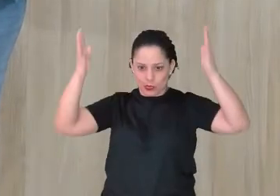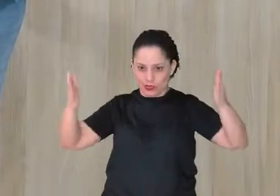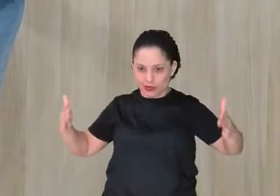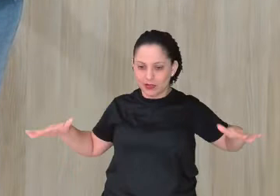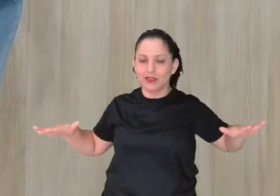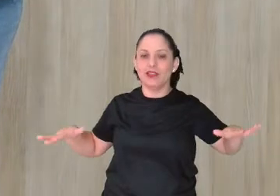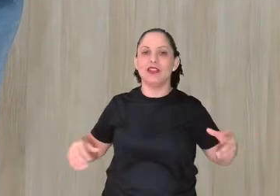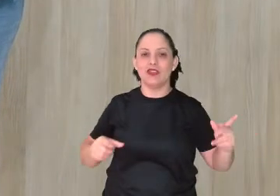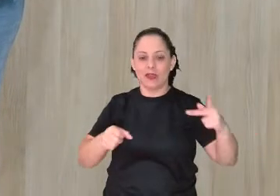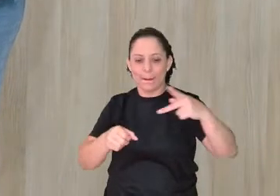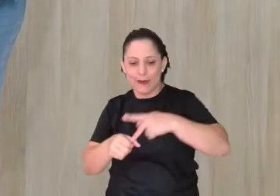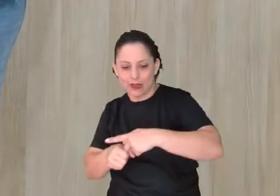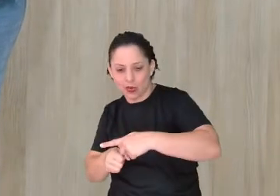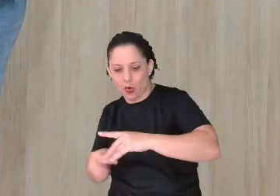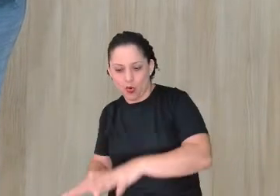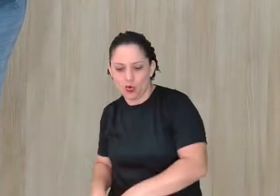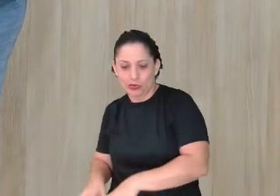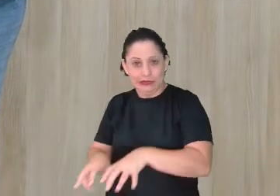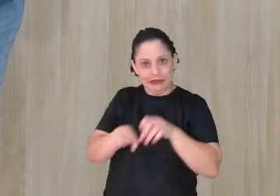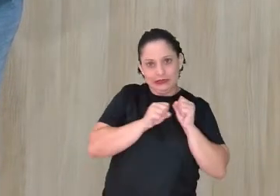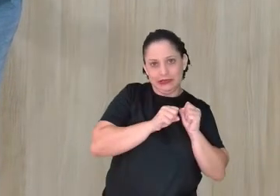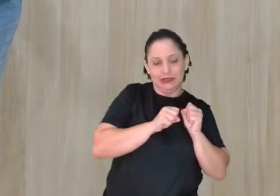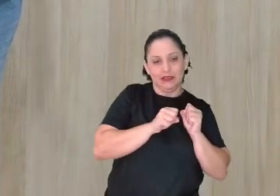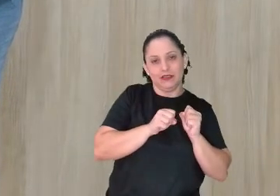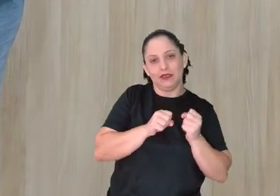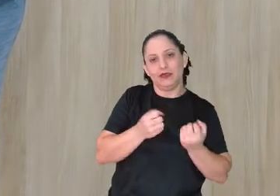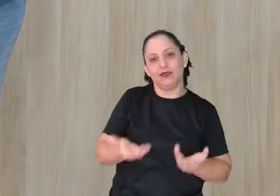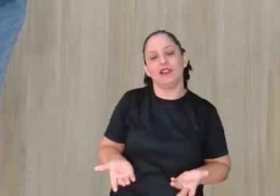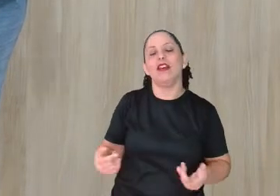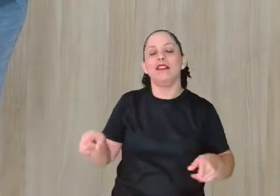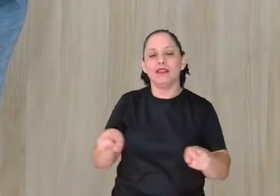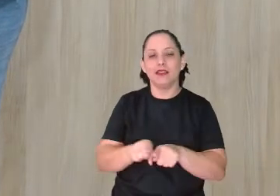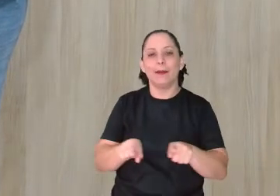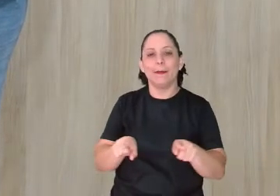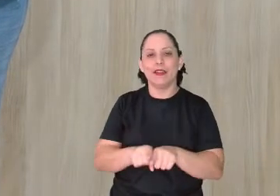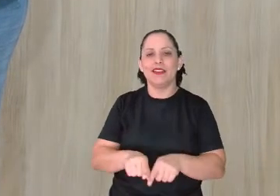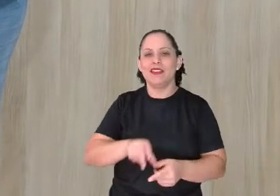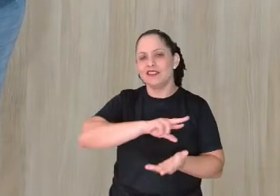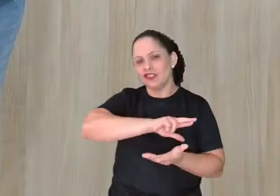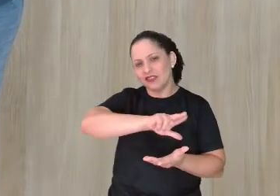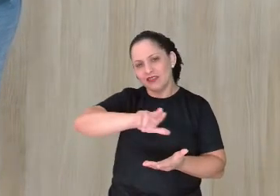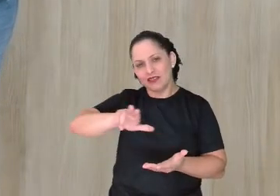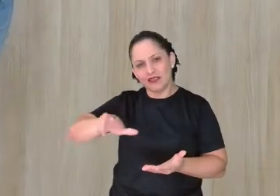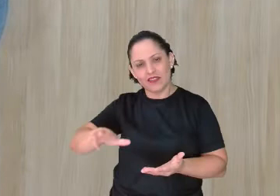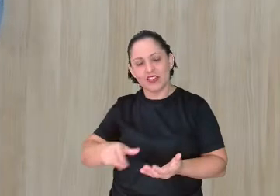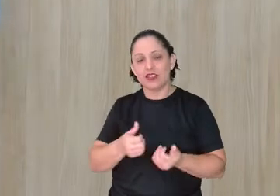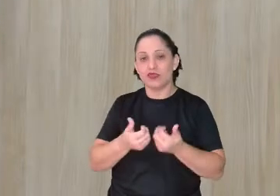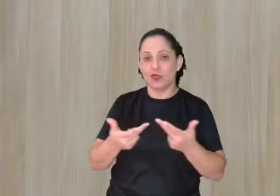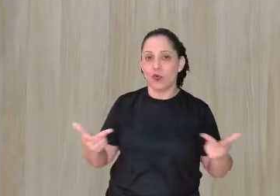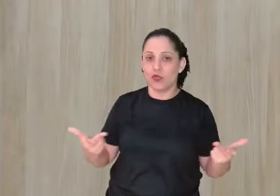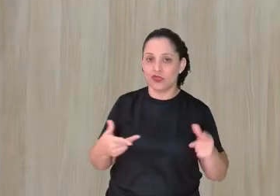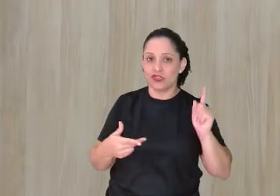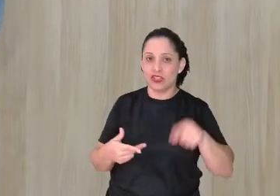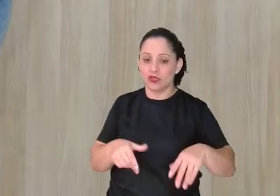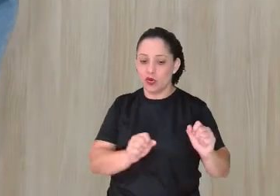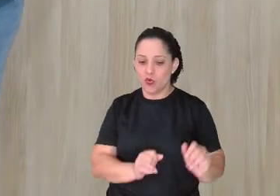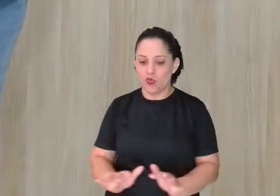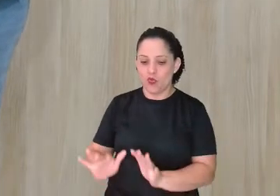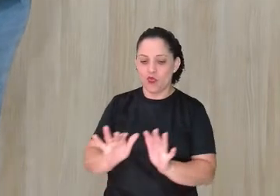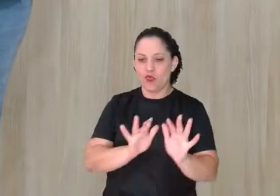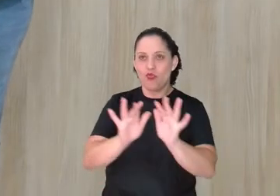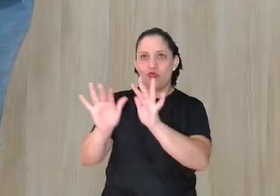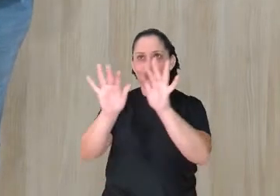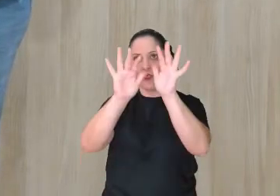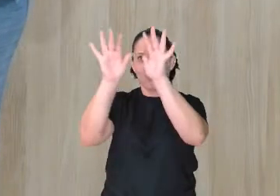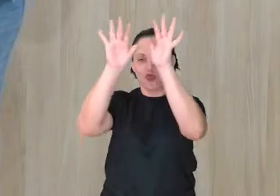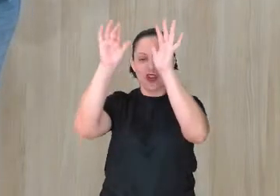como petróleo. Então, o carvão mineral, né, que a gente utiliza, tudo isso joga o carbono de volta na nossa atmosfera